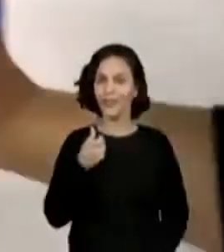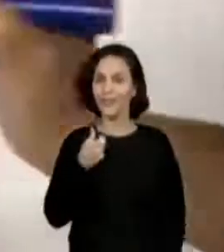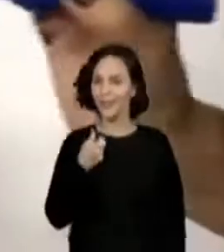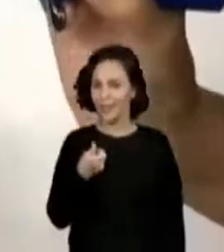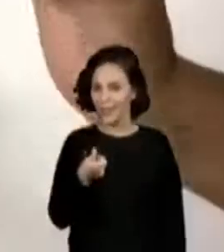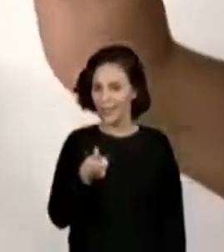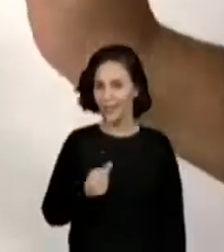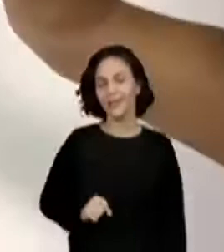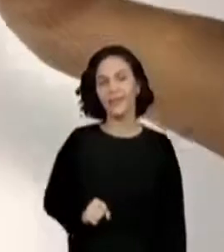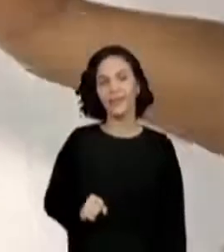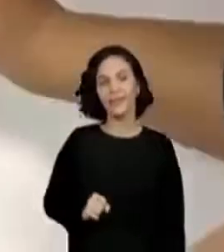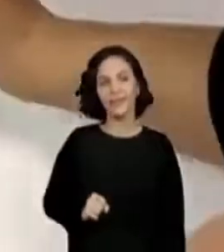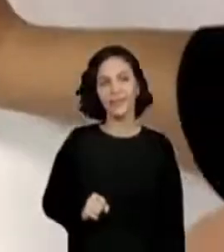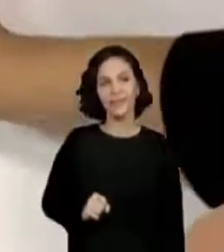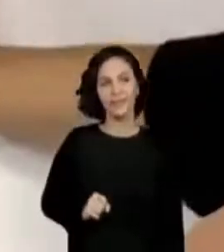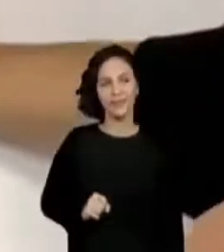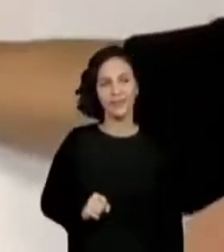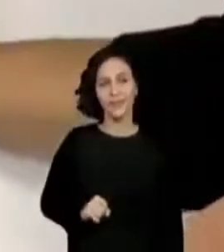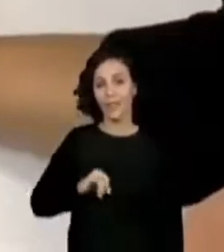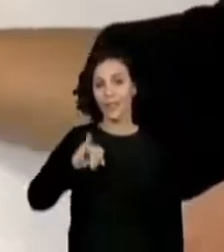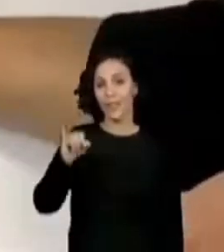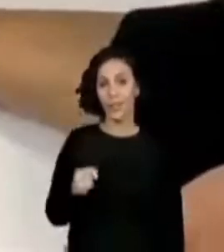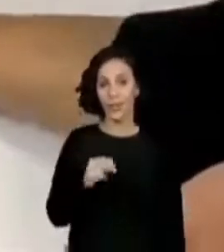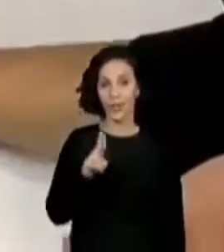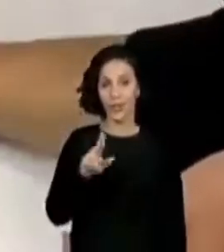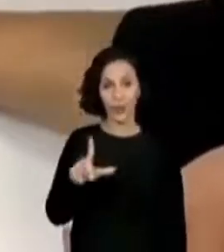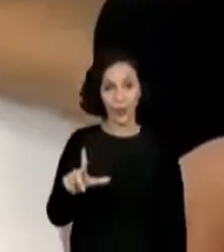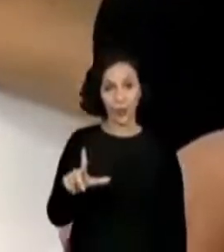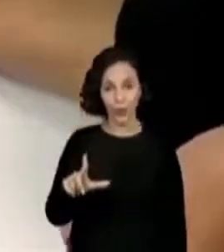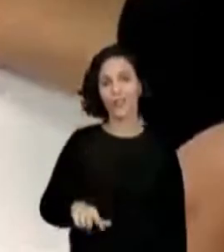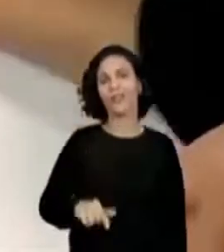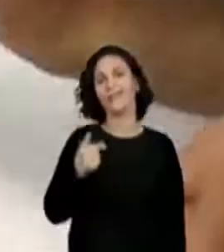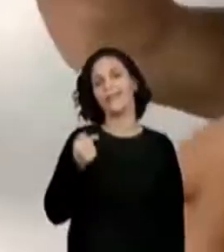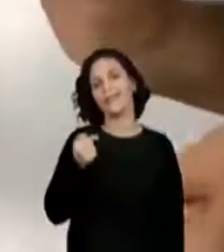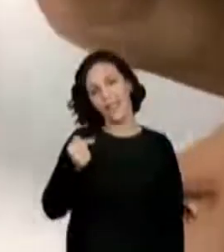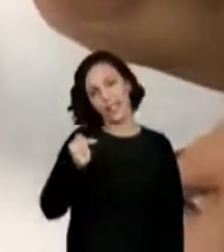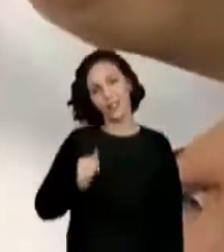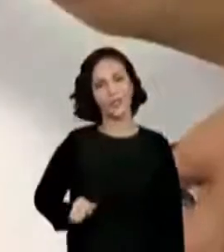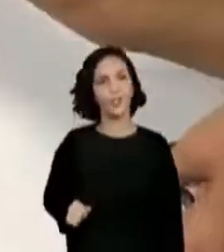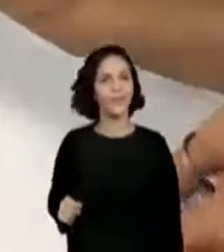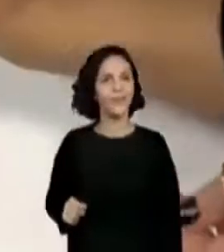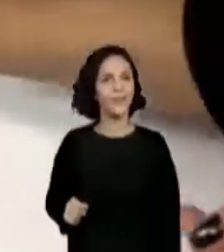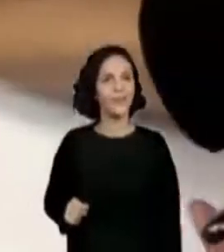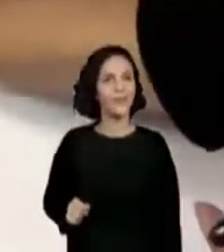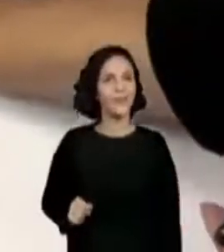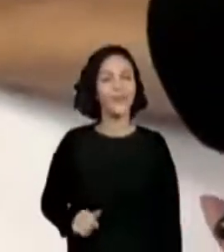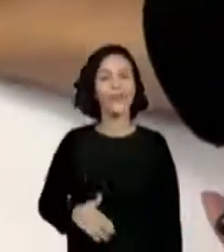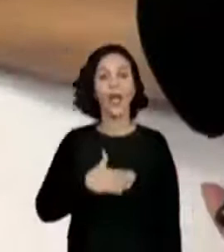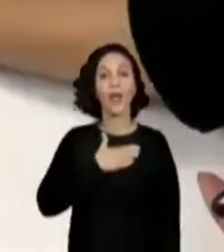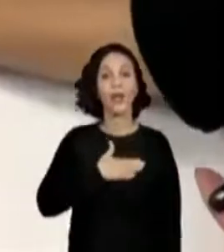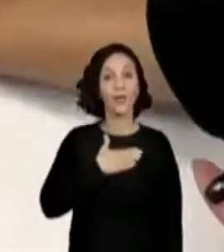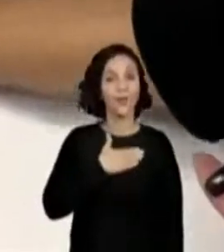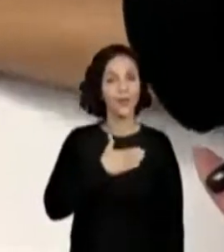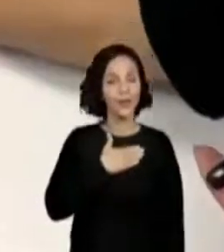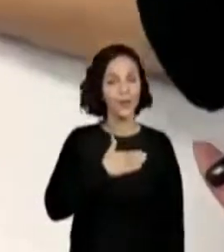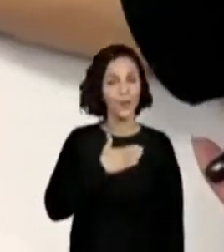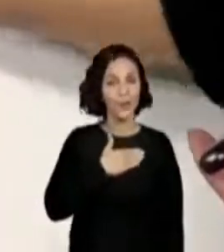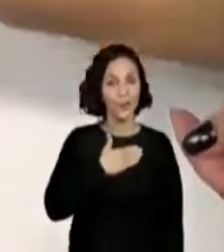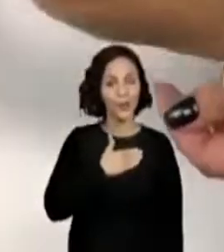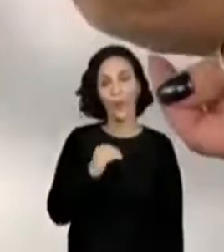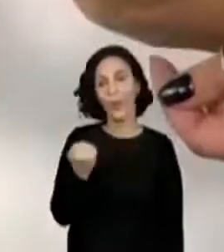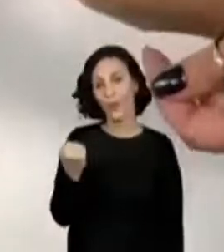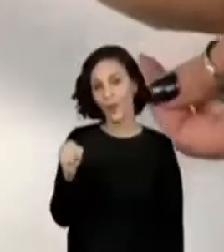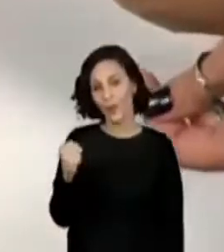Mês 6, julho. Mês 7, agosto.